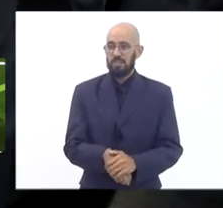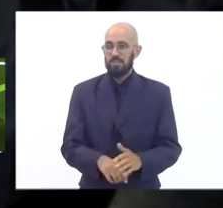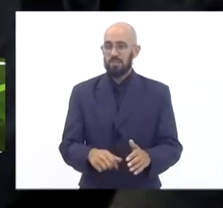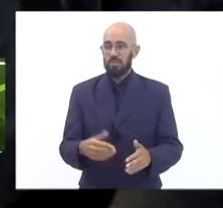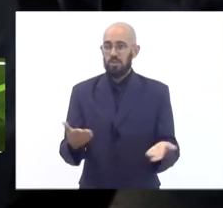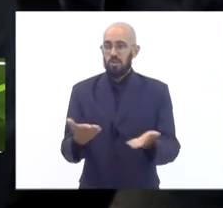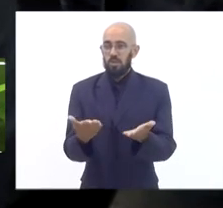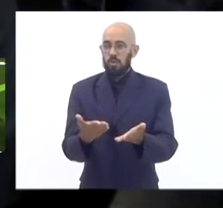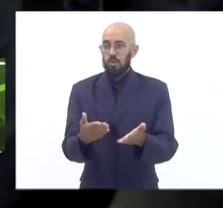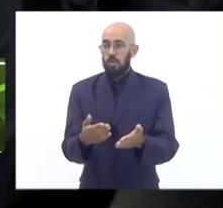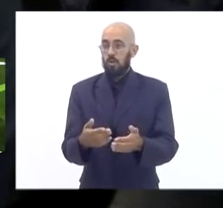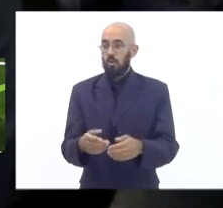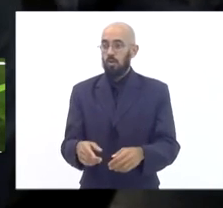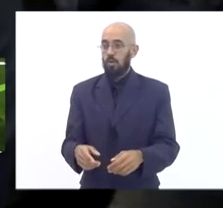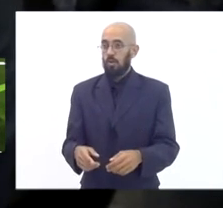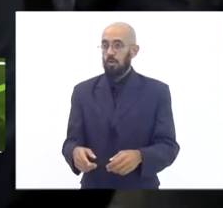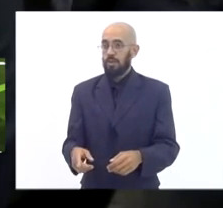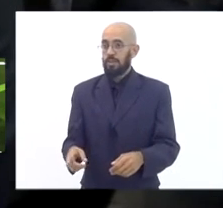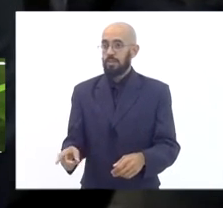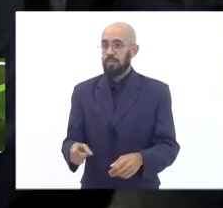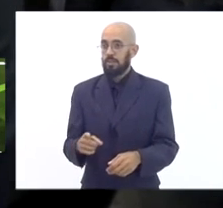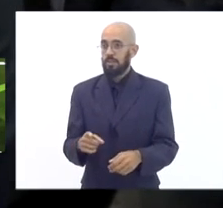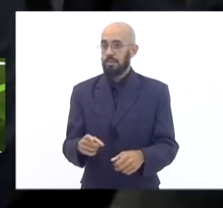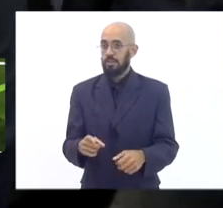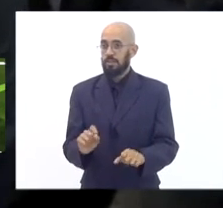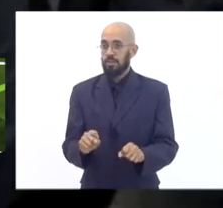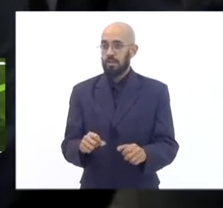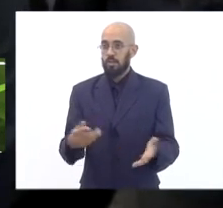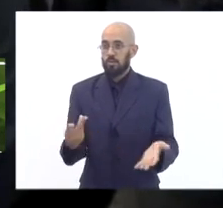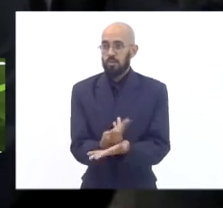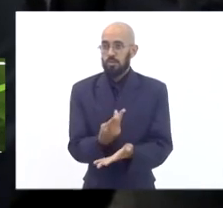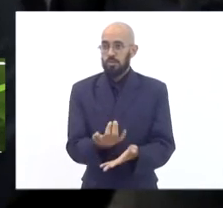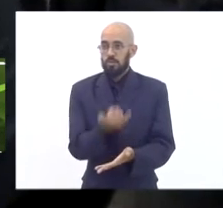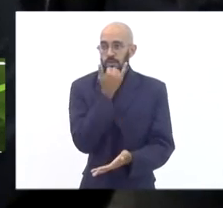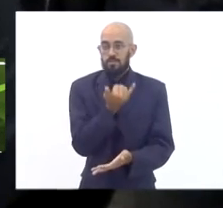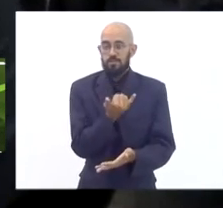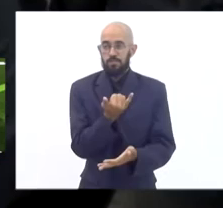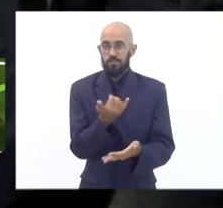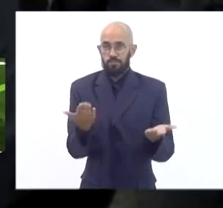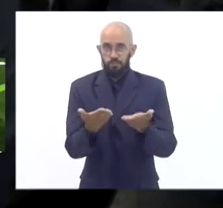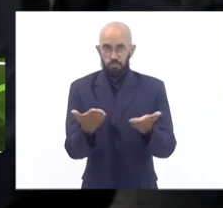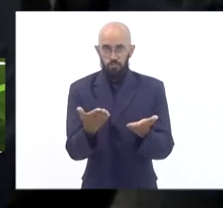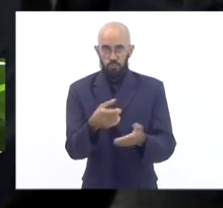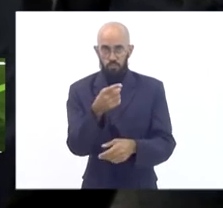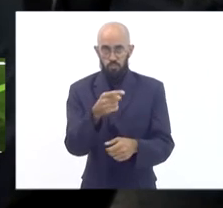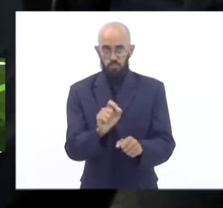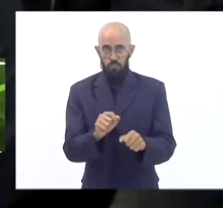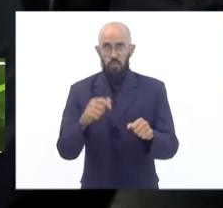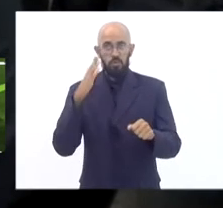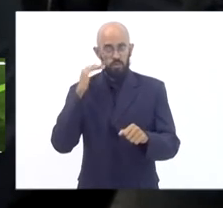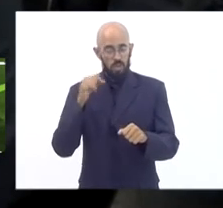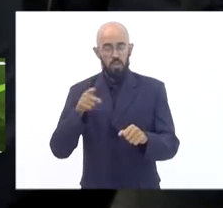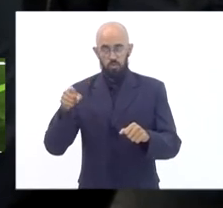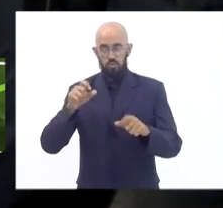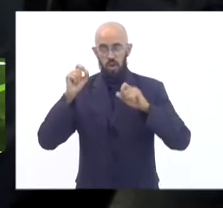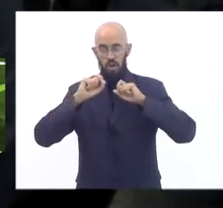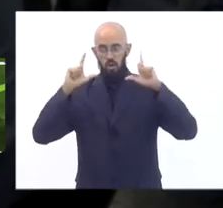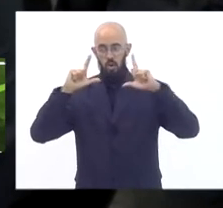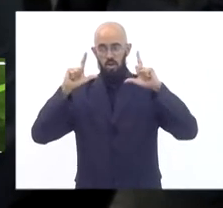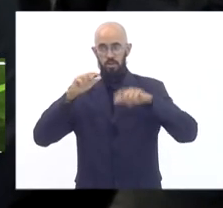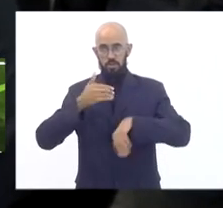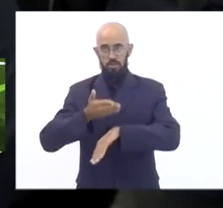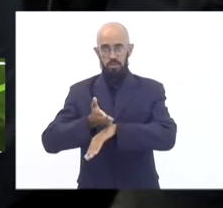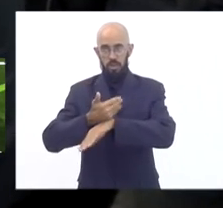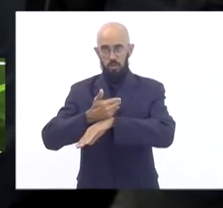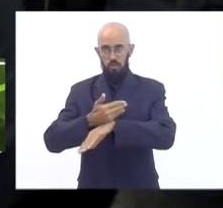no sistema de transporte no estado do Rio de Janeiro? Algo que o senhor tenha conhecido? Sei que o senhor, Vossa Excelência, acorda muito cedo, porque começa a ser um dos primeiros